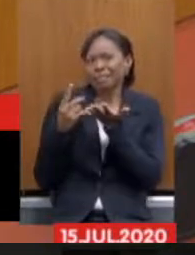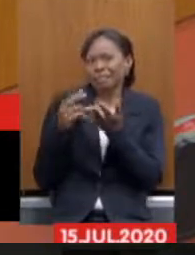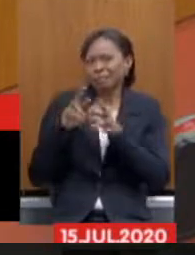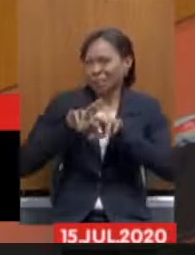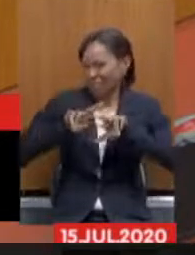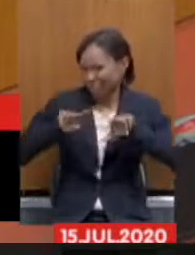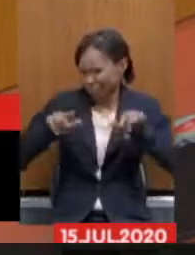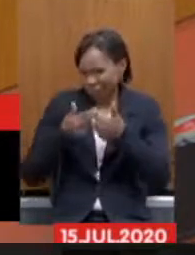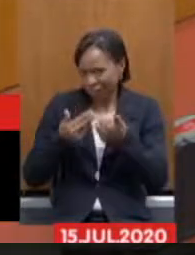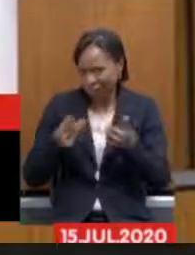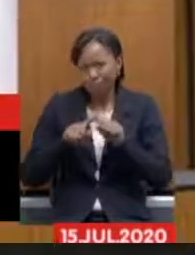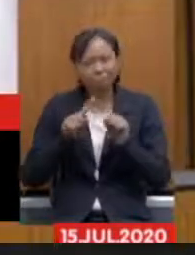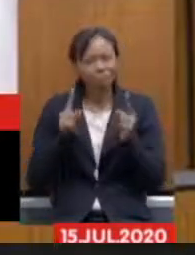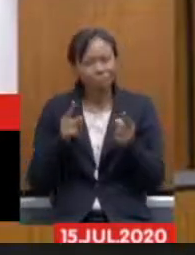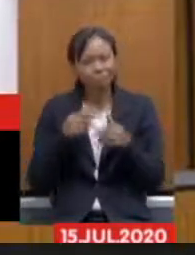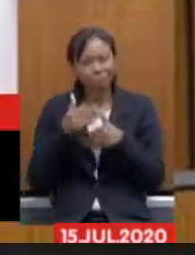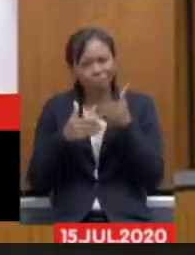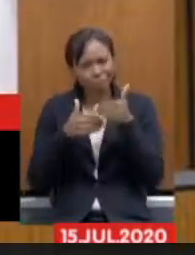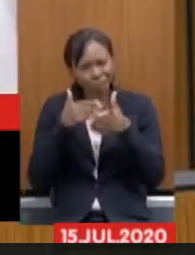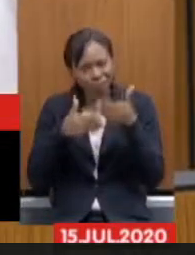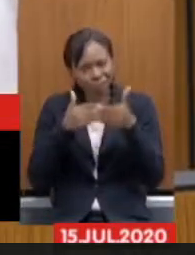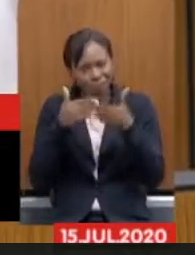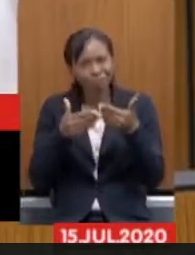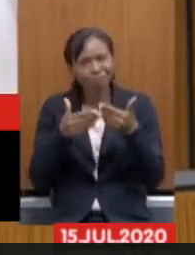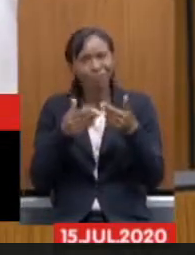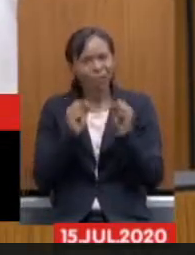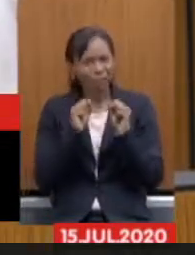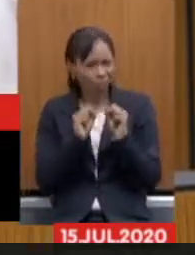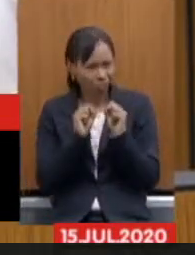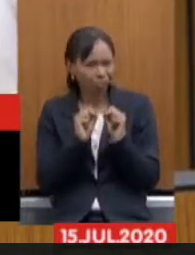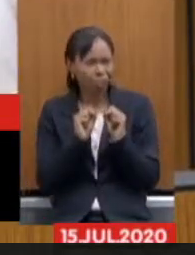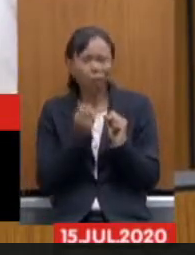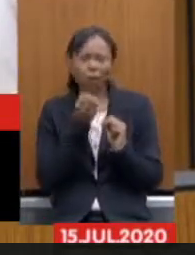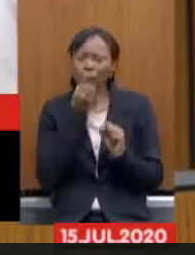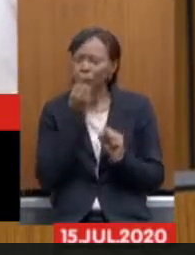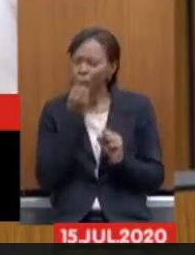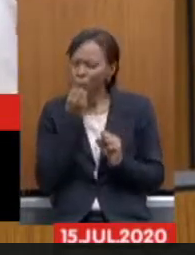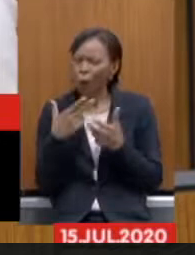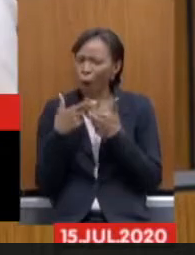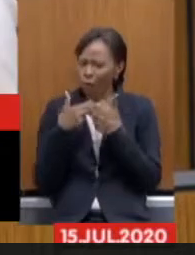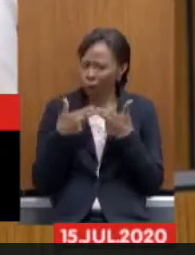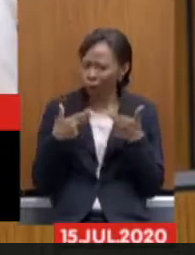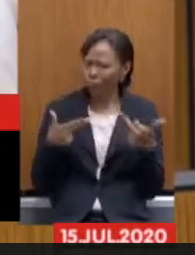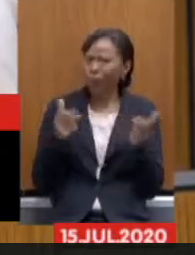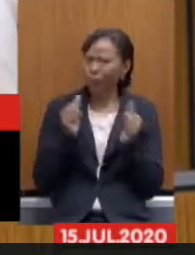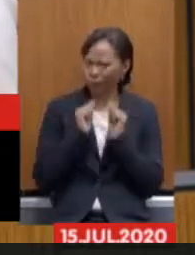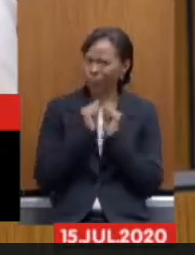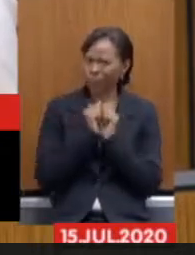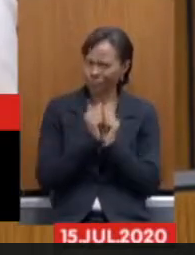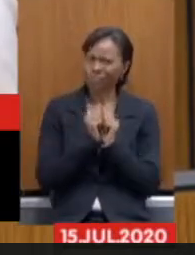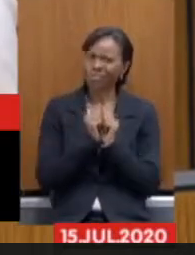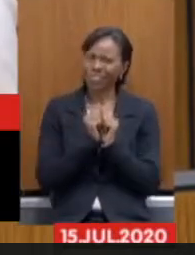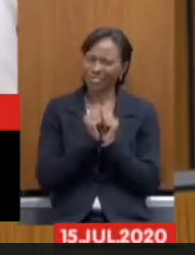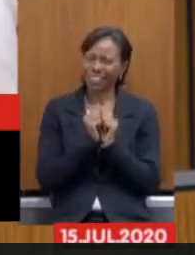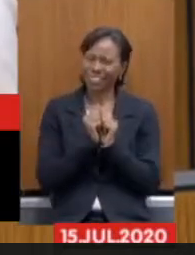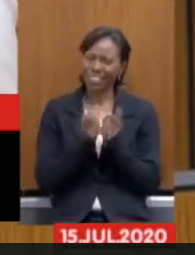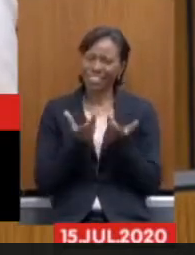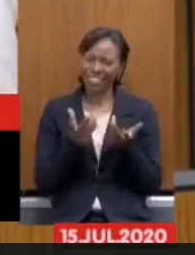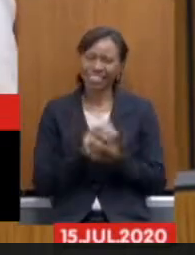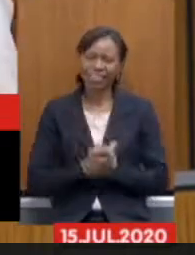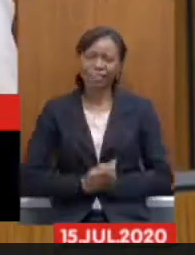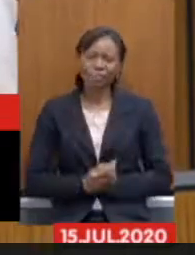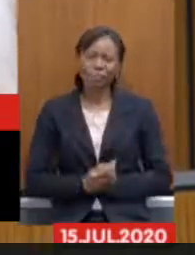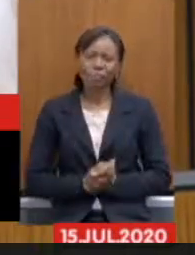constrói isso a gente carrega muita coisa boa né no final fica muitas coisas